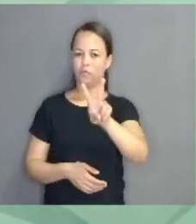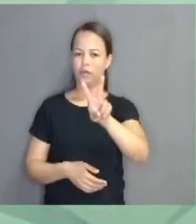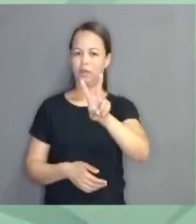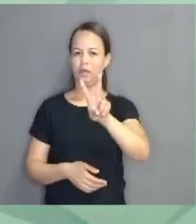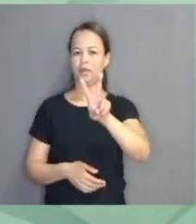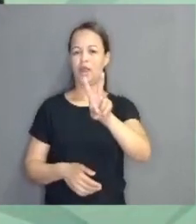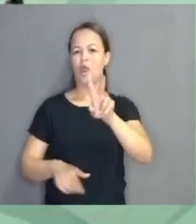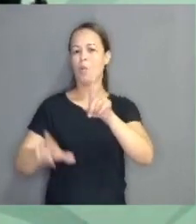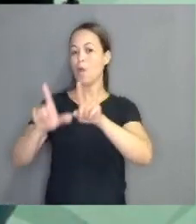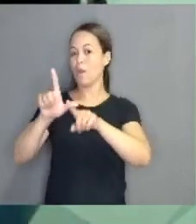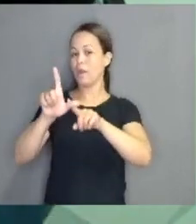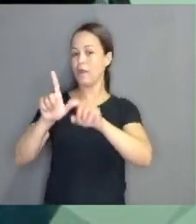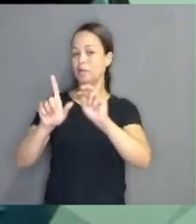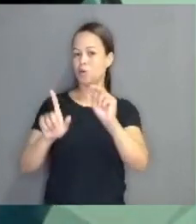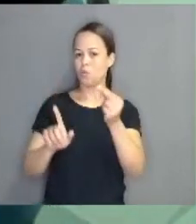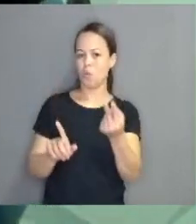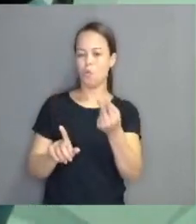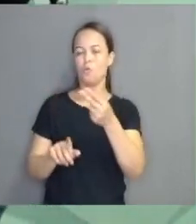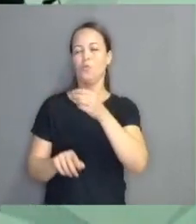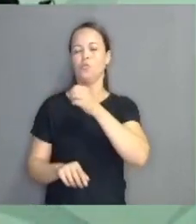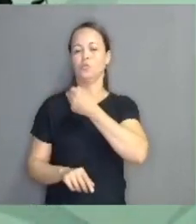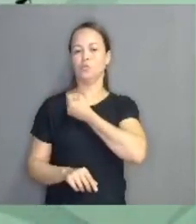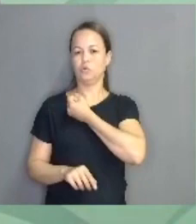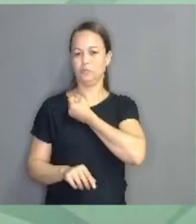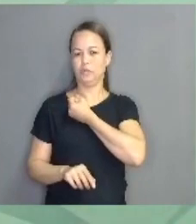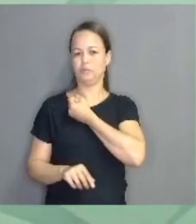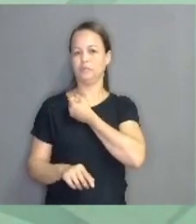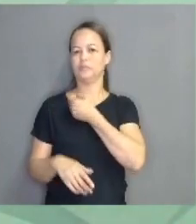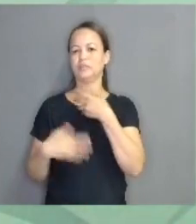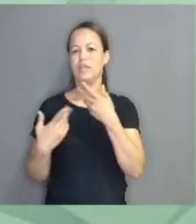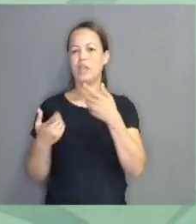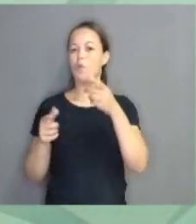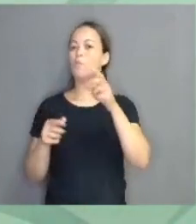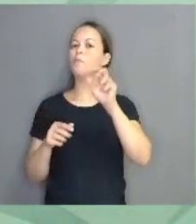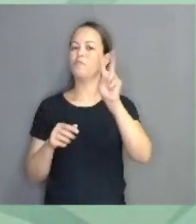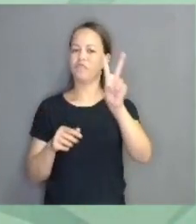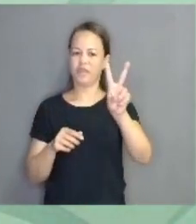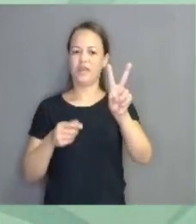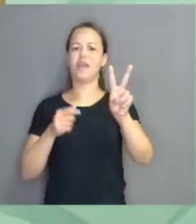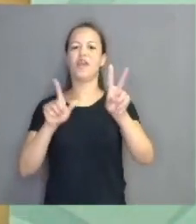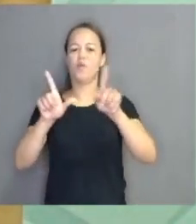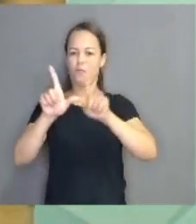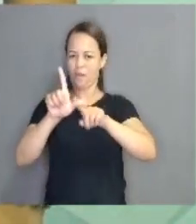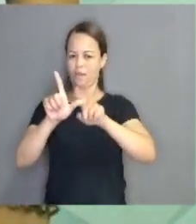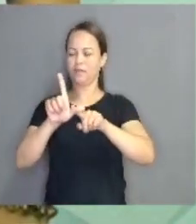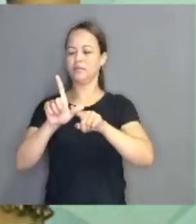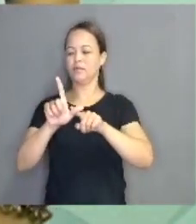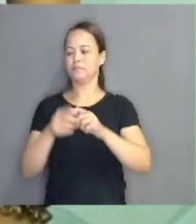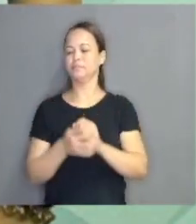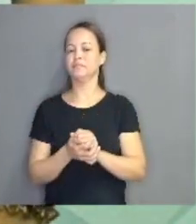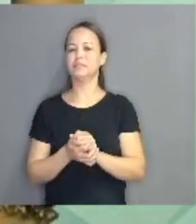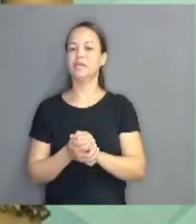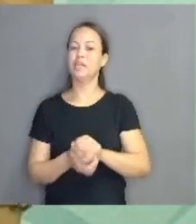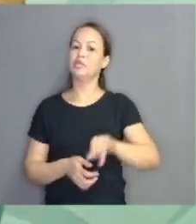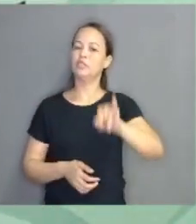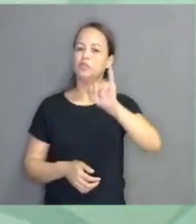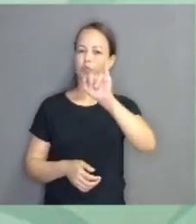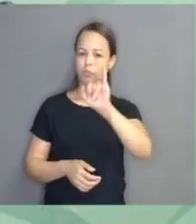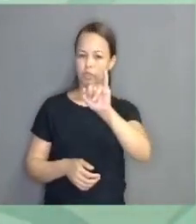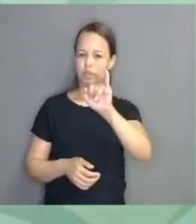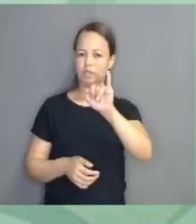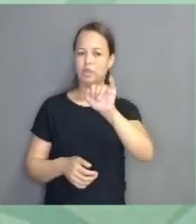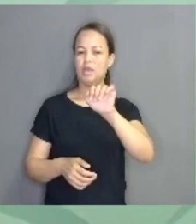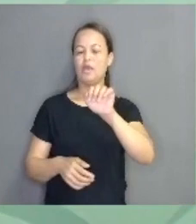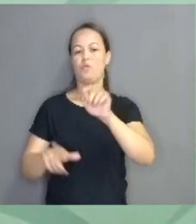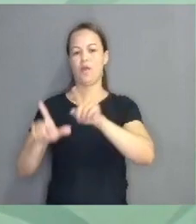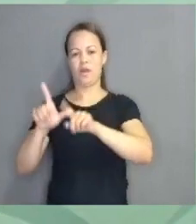número? Muito bem, é uma letra. E o I é uma letra ou um número? Isso